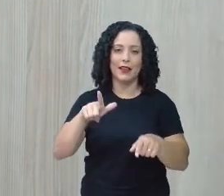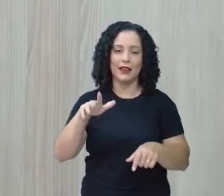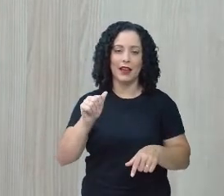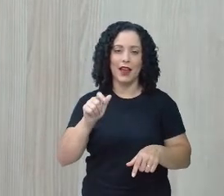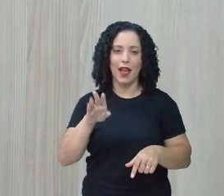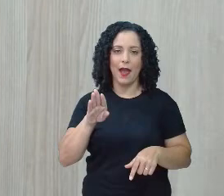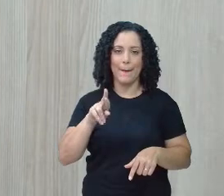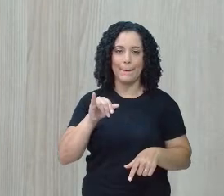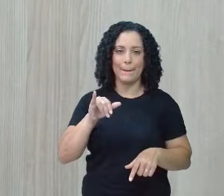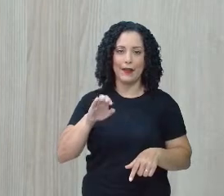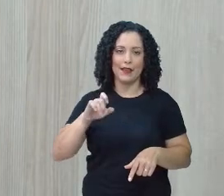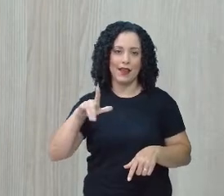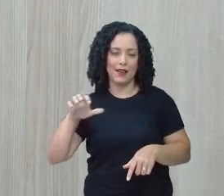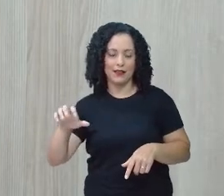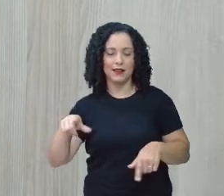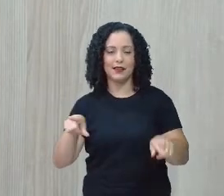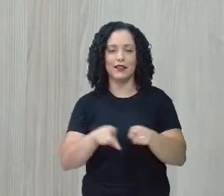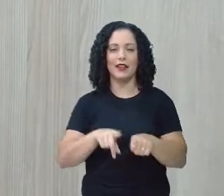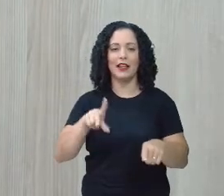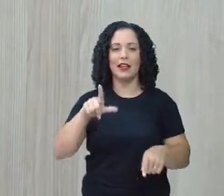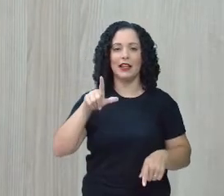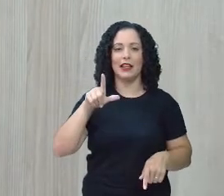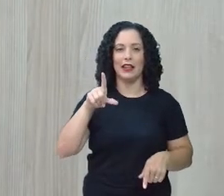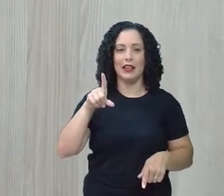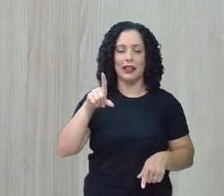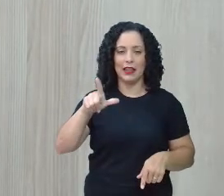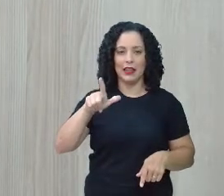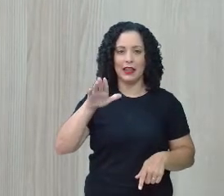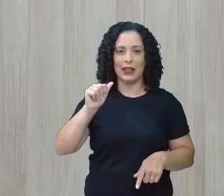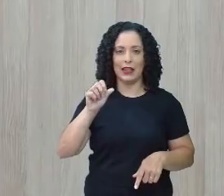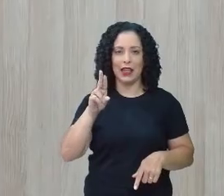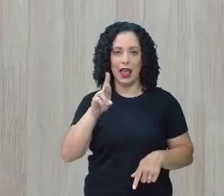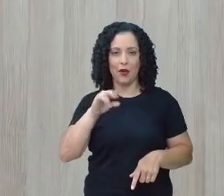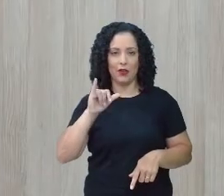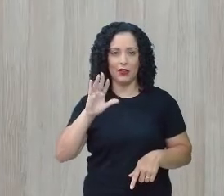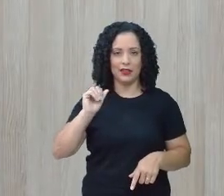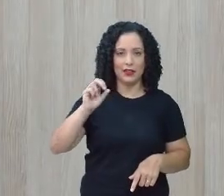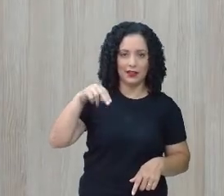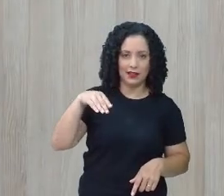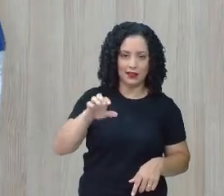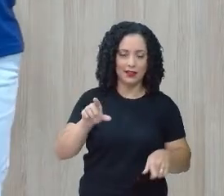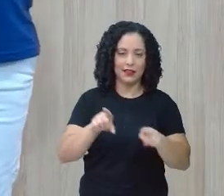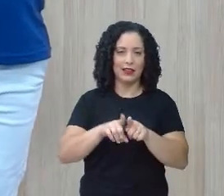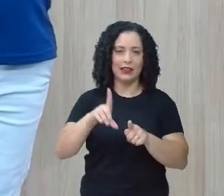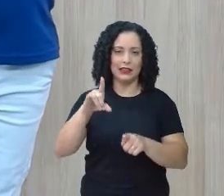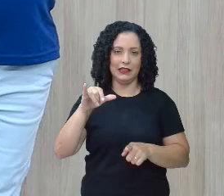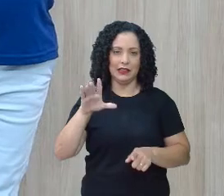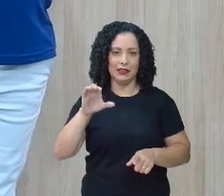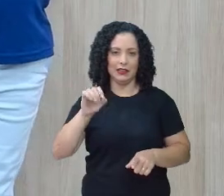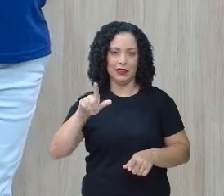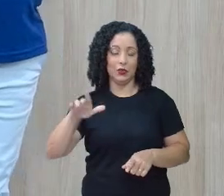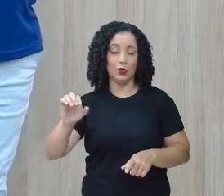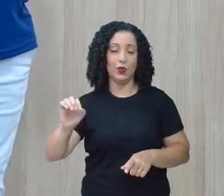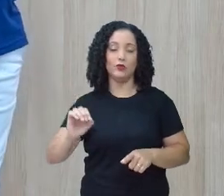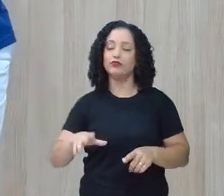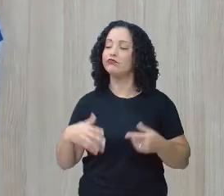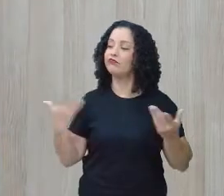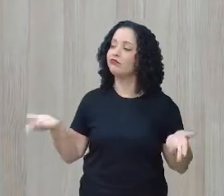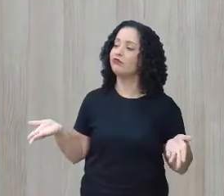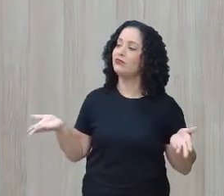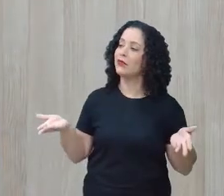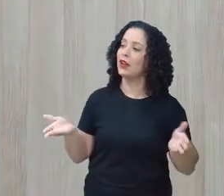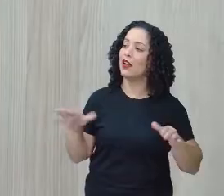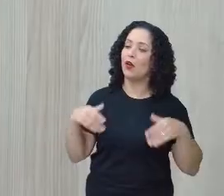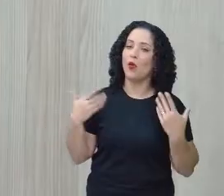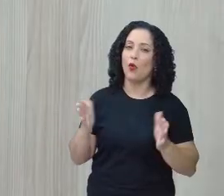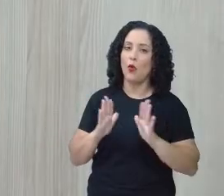Gabriele, Lauriane, Diogo. Ok. E qual escola eles estão? A pessoa